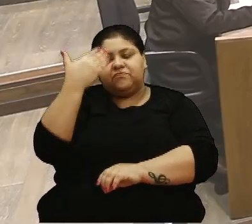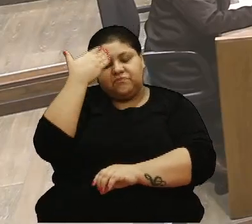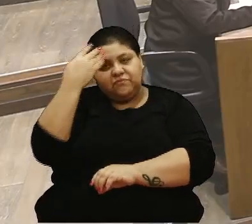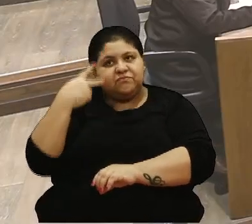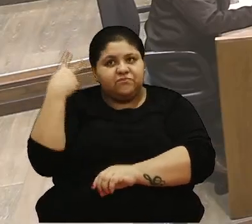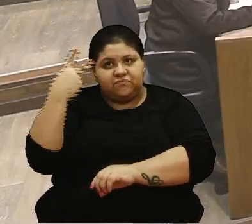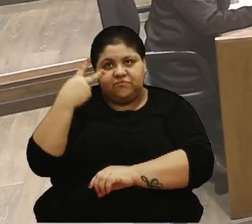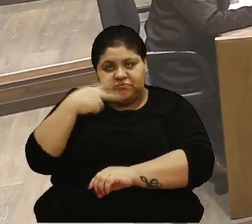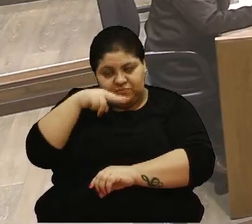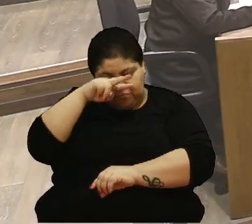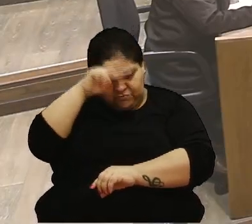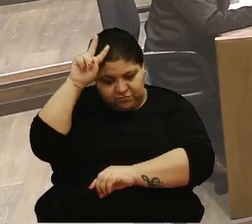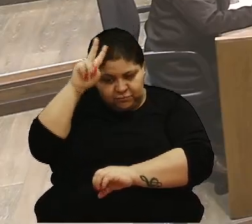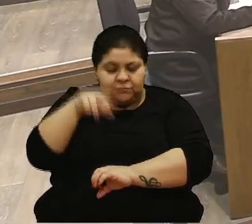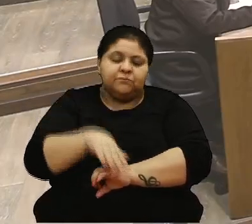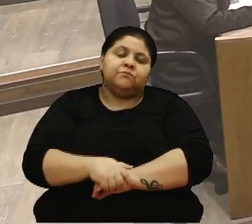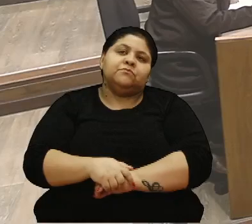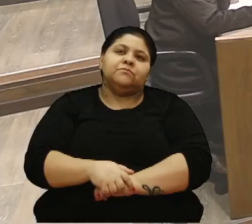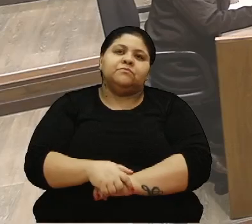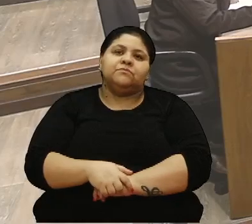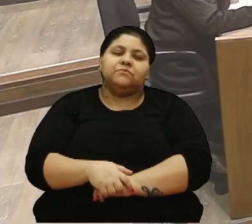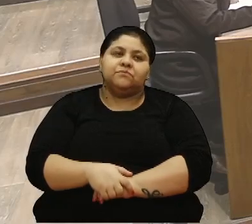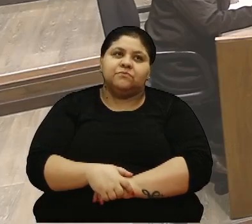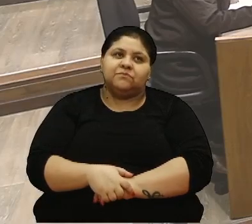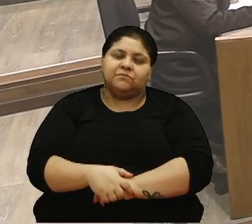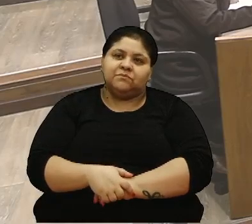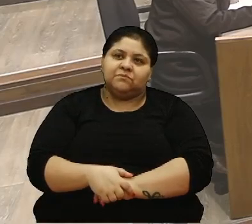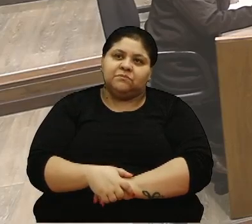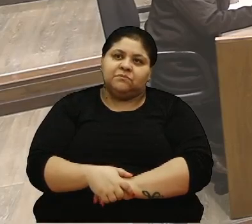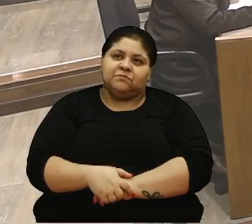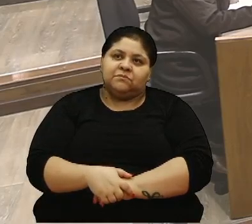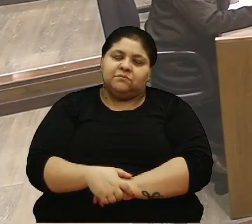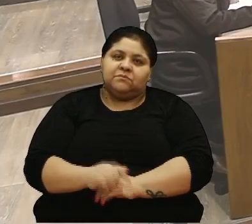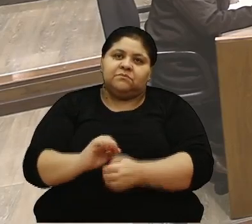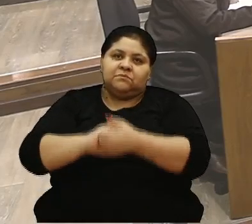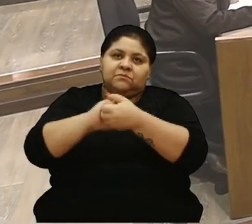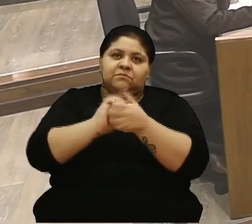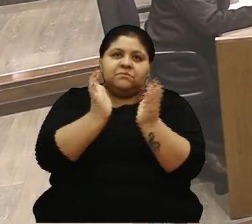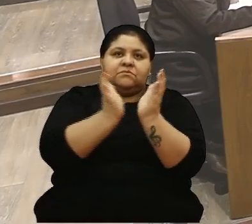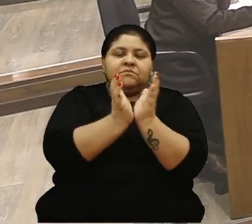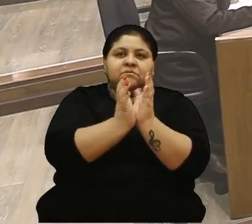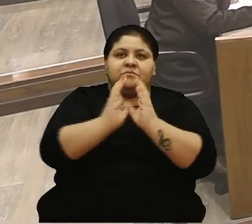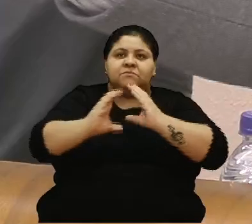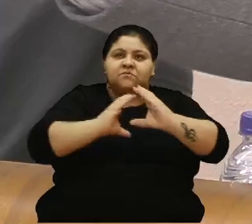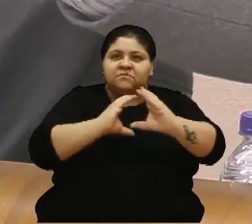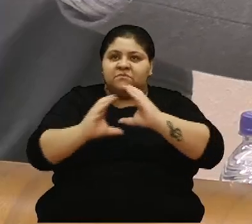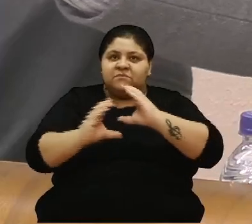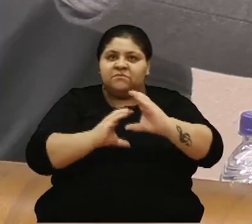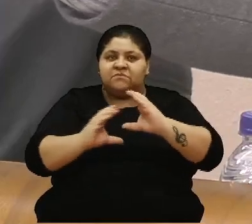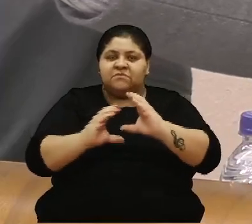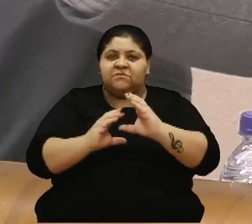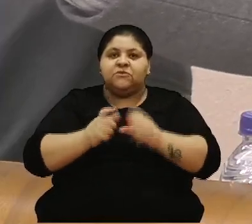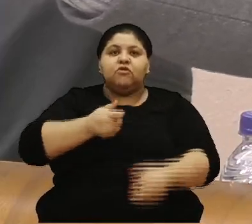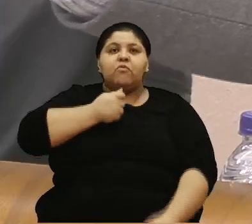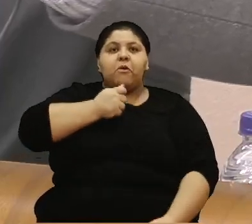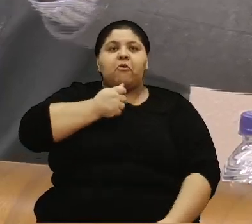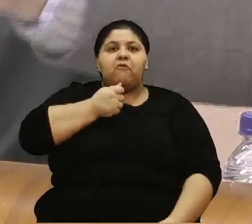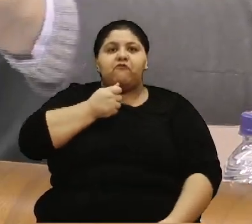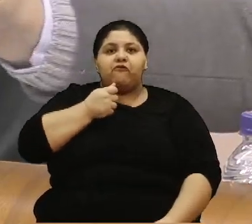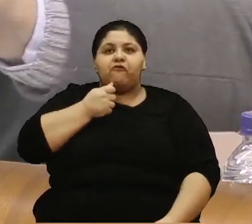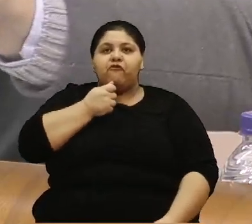Obrigado, vereador Edson da Rosa. Saudar a turma da comunicação pelo design novo dos